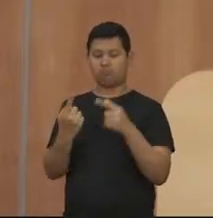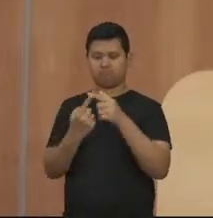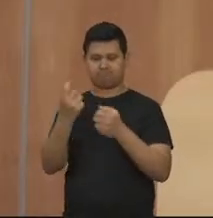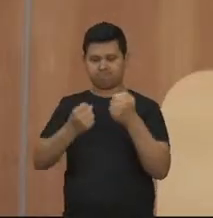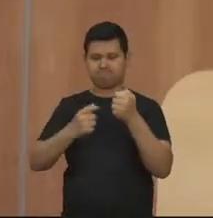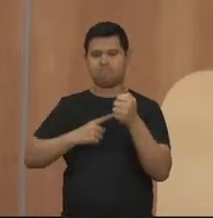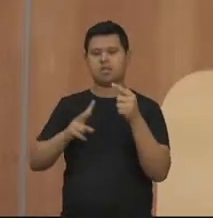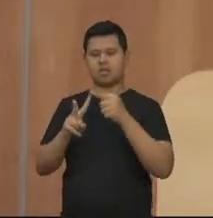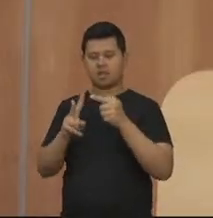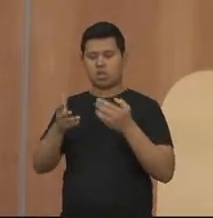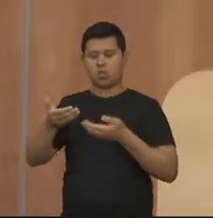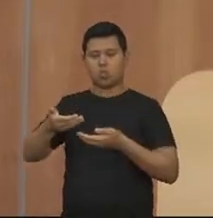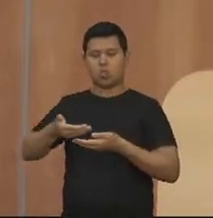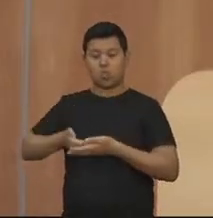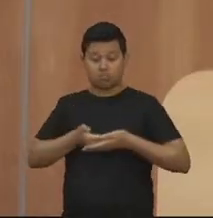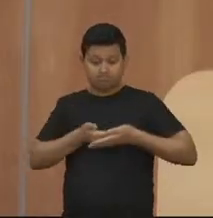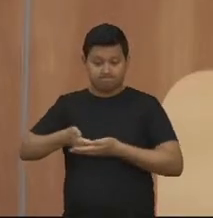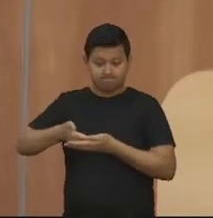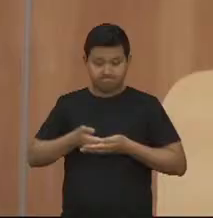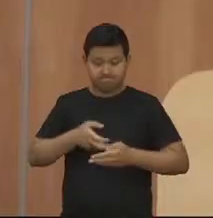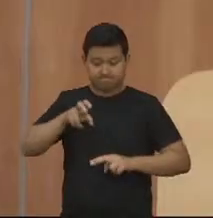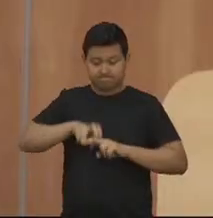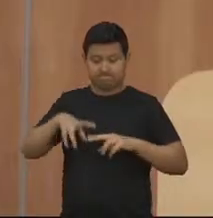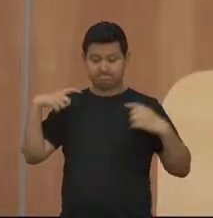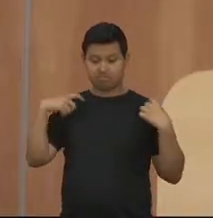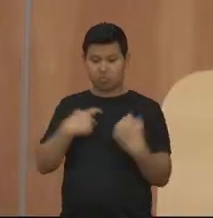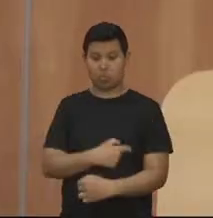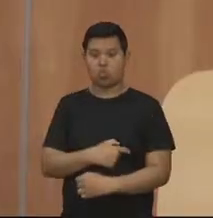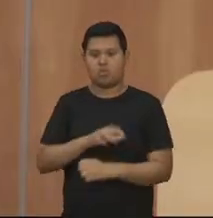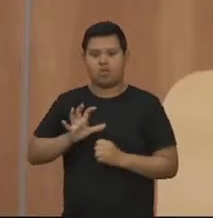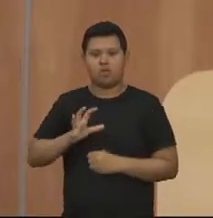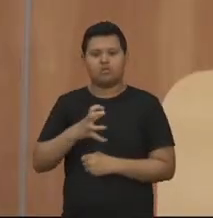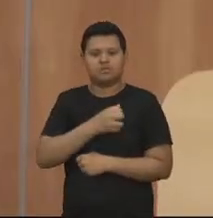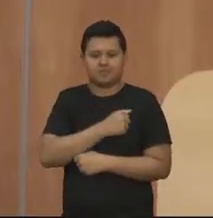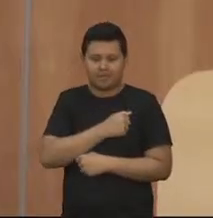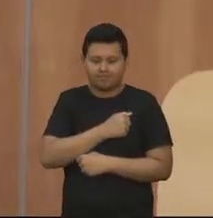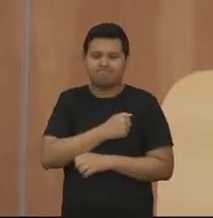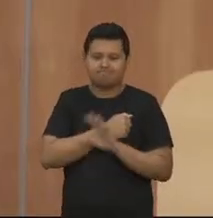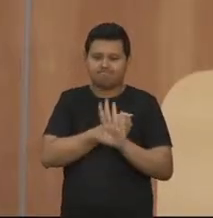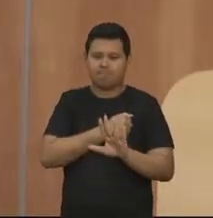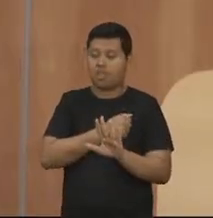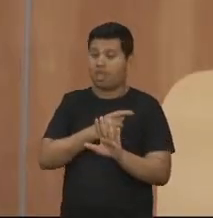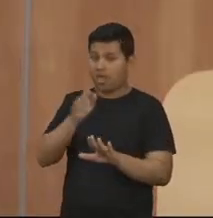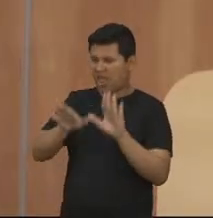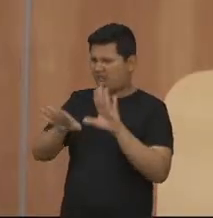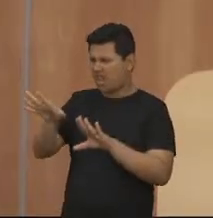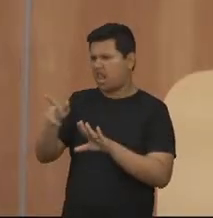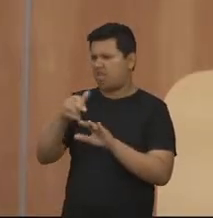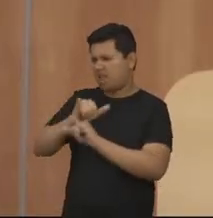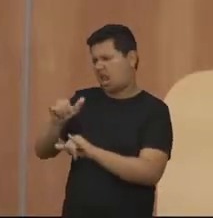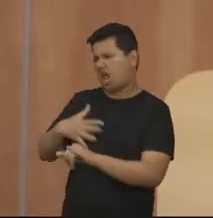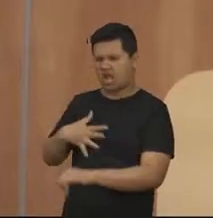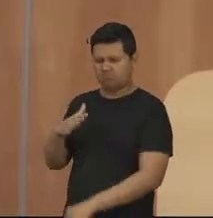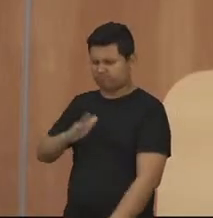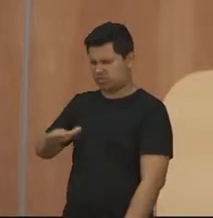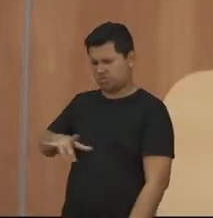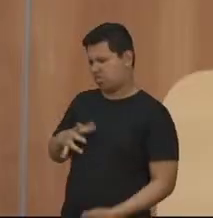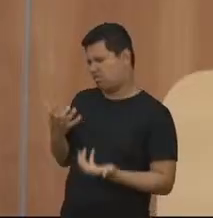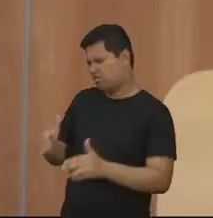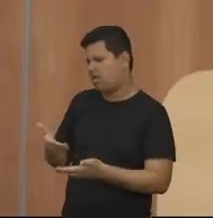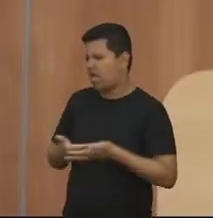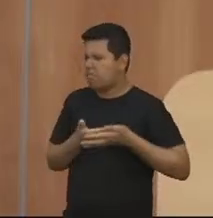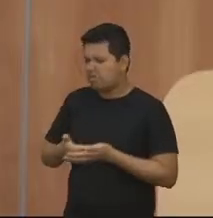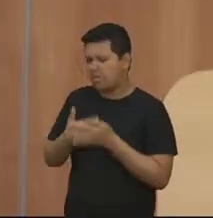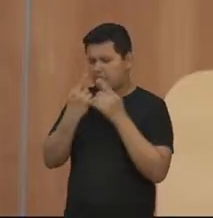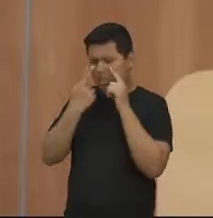quanto que é importante você usar a cadeirinha na criança. Ah, mas a criança não quer, fica chorando. Ó, eu sou pai também, a gente sabe que é difícil, mas